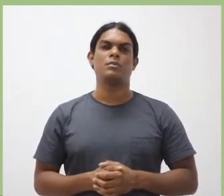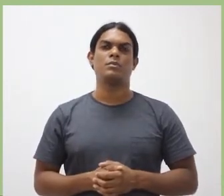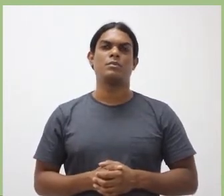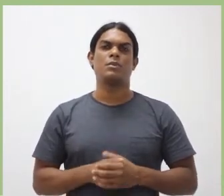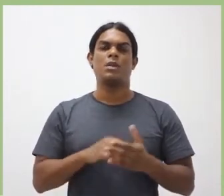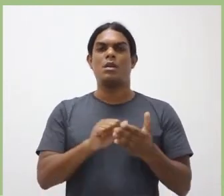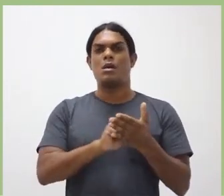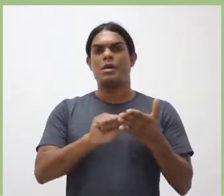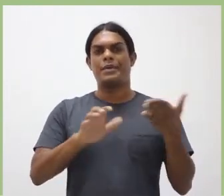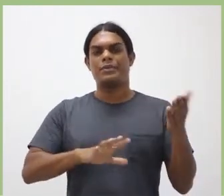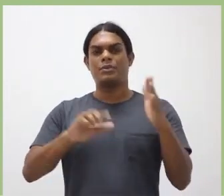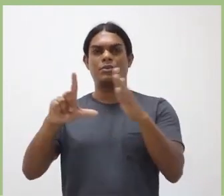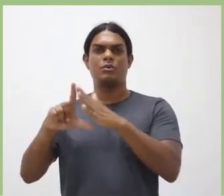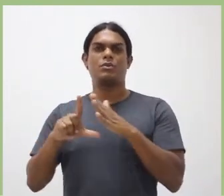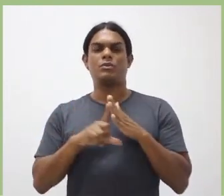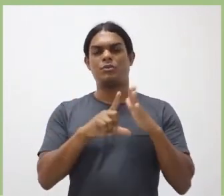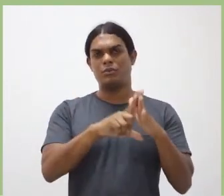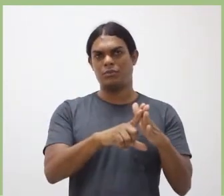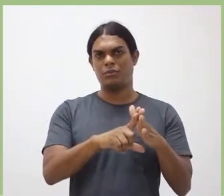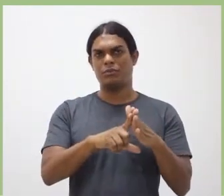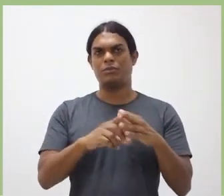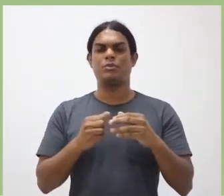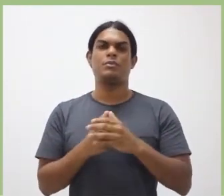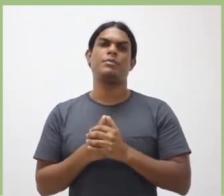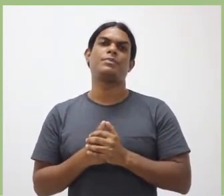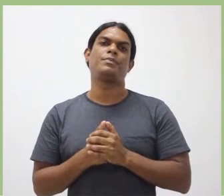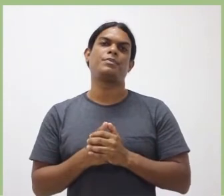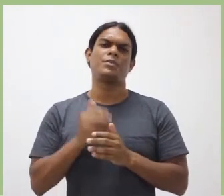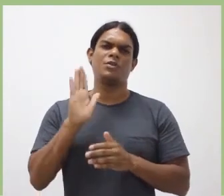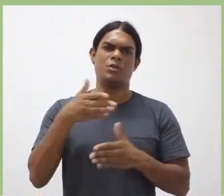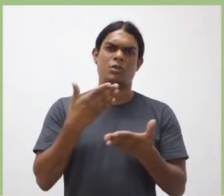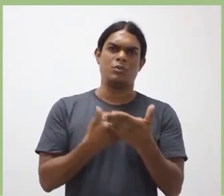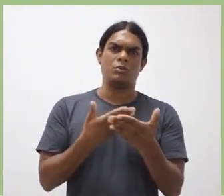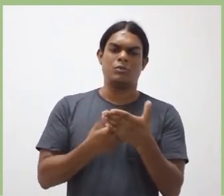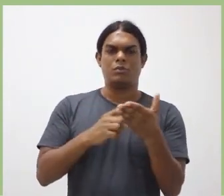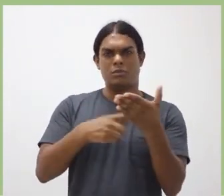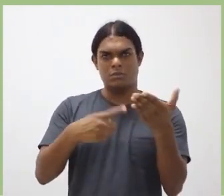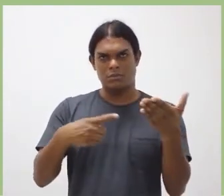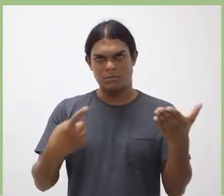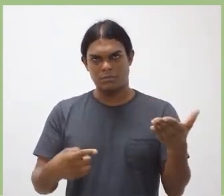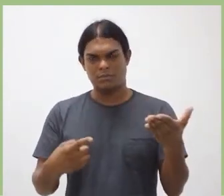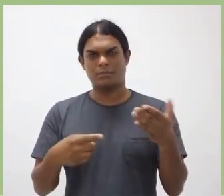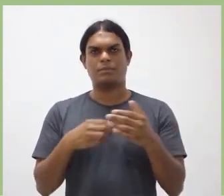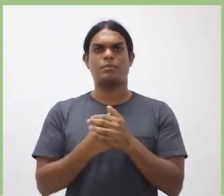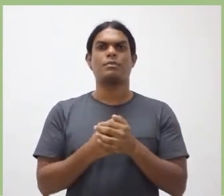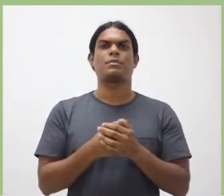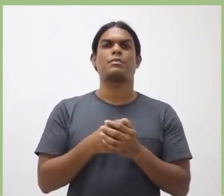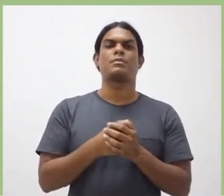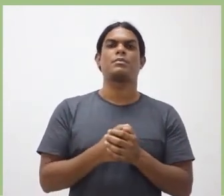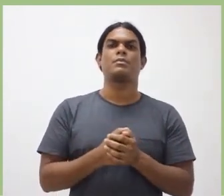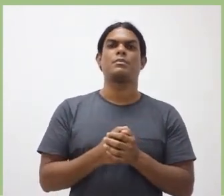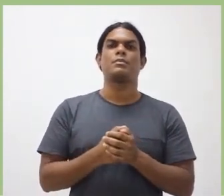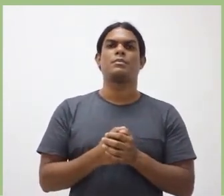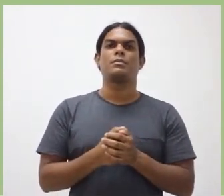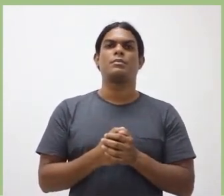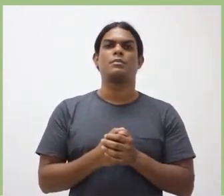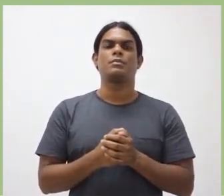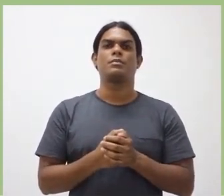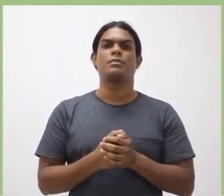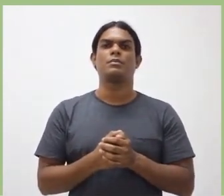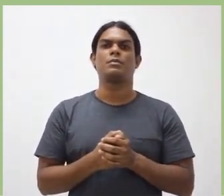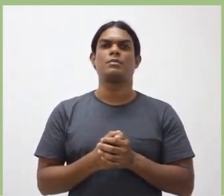As atividades logísticas primárias e de apoio, que vocês já devem ter estudado e visto no caderno, estão